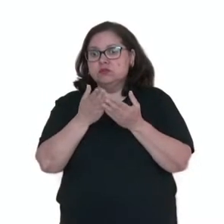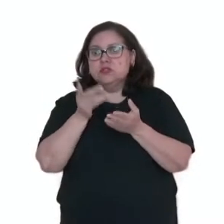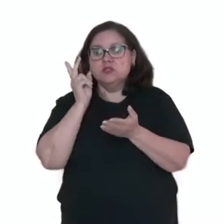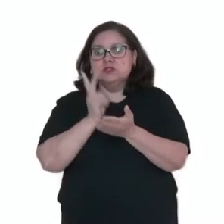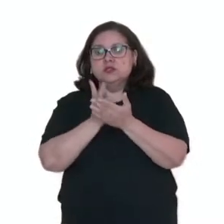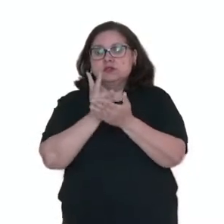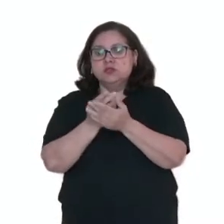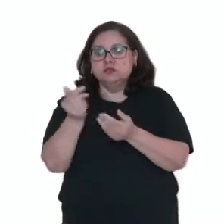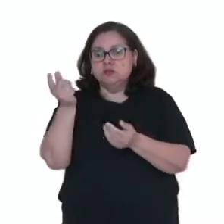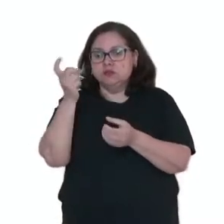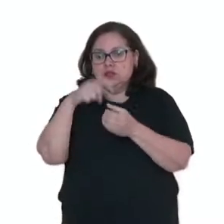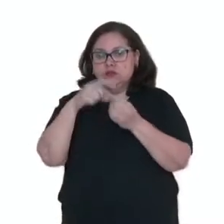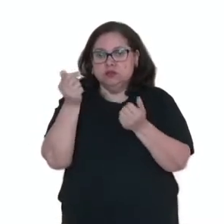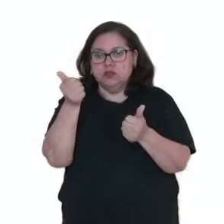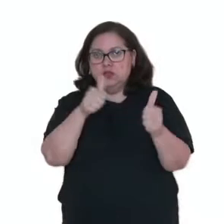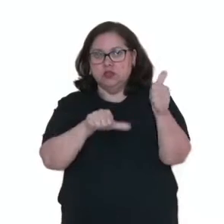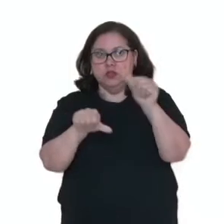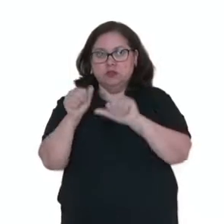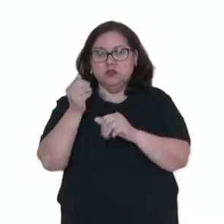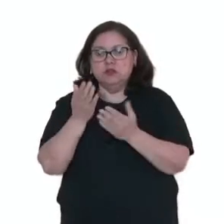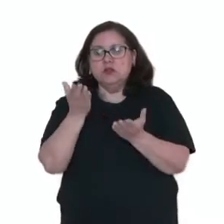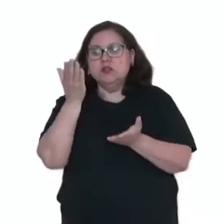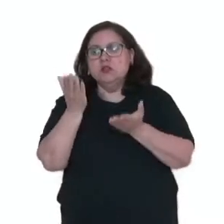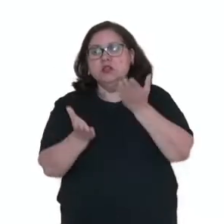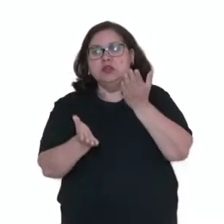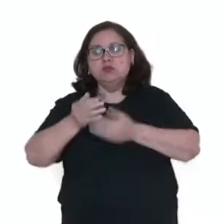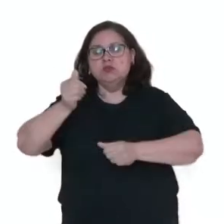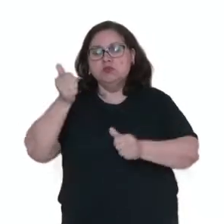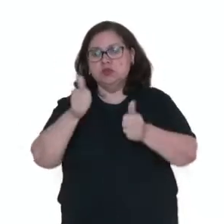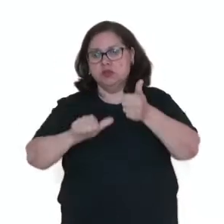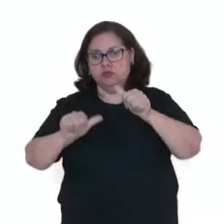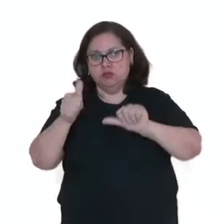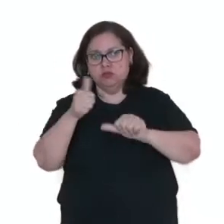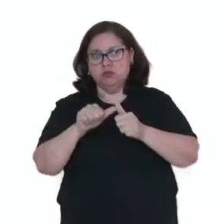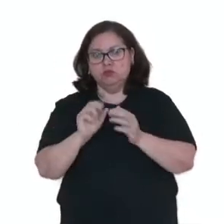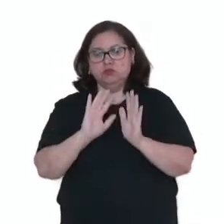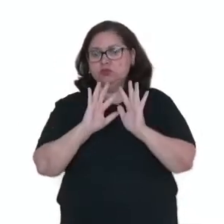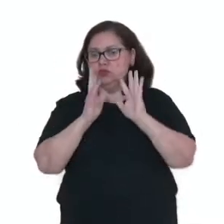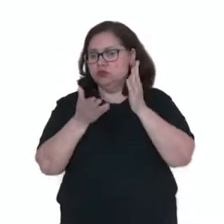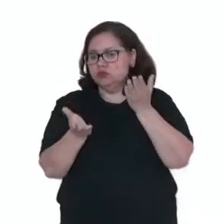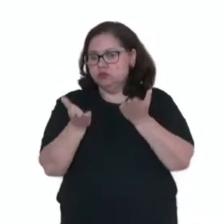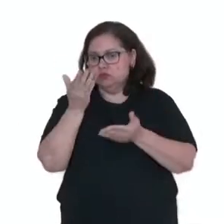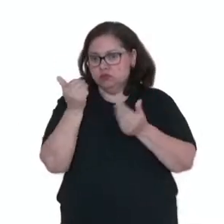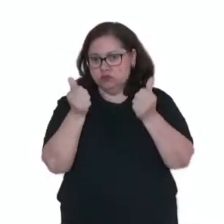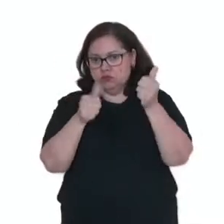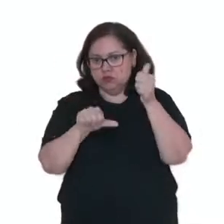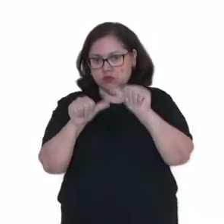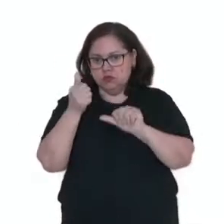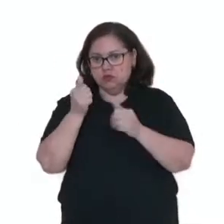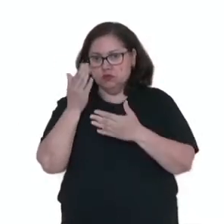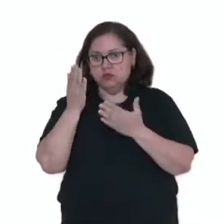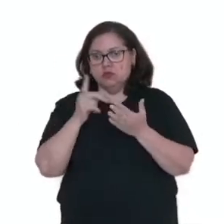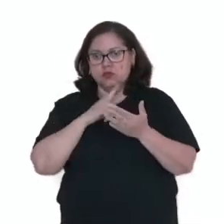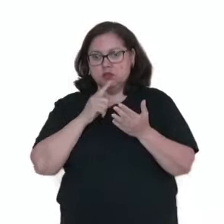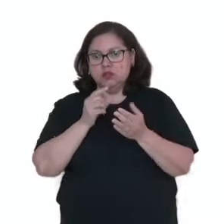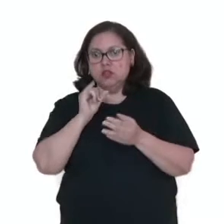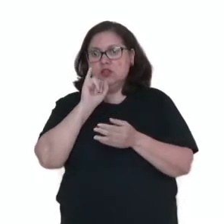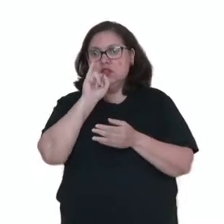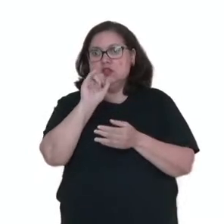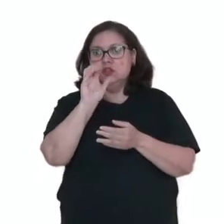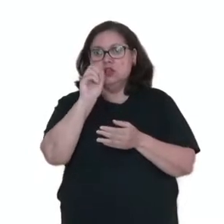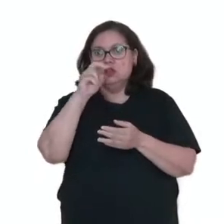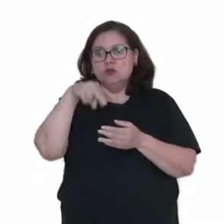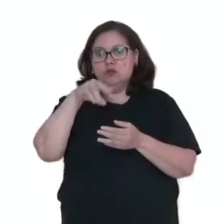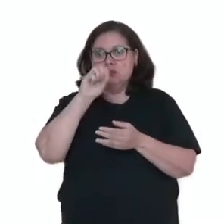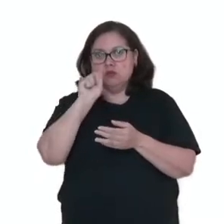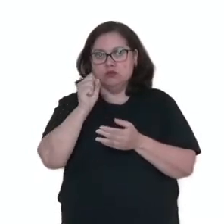onipresente na química. Equilíbrio químico. Todo equilíbrio químico que envolve a participação de íons é denominado